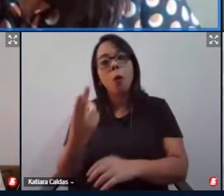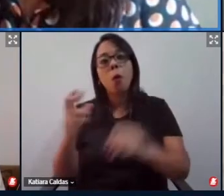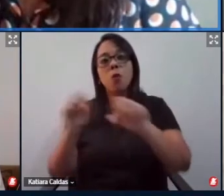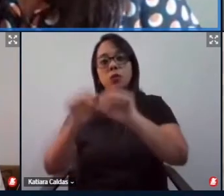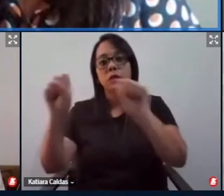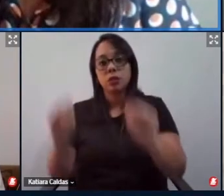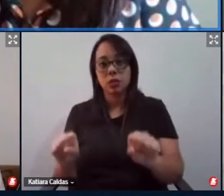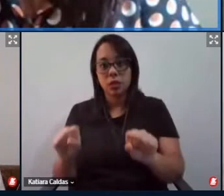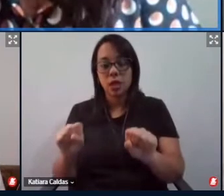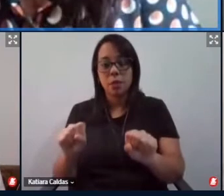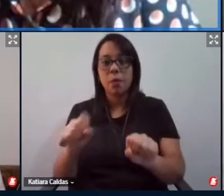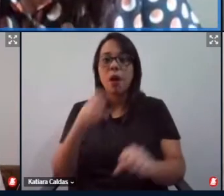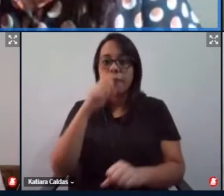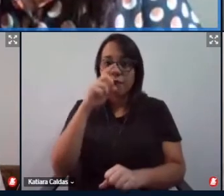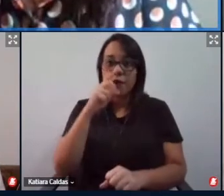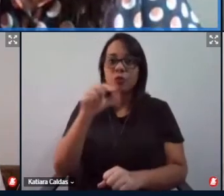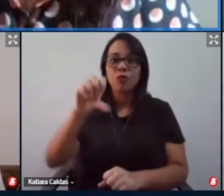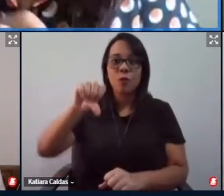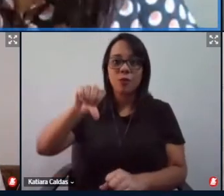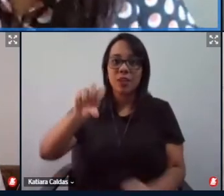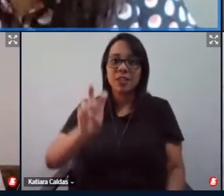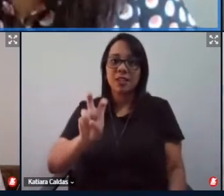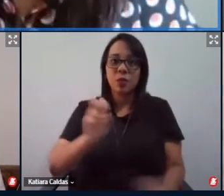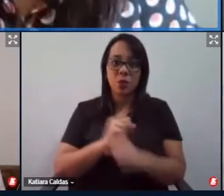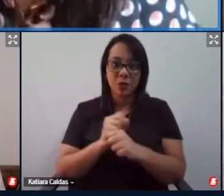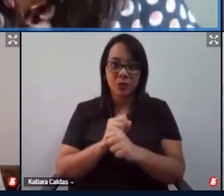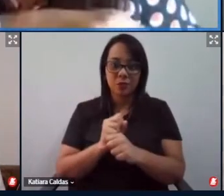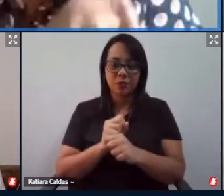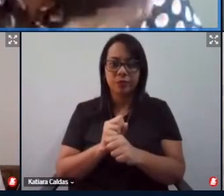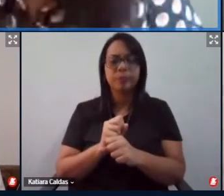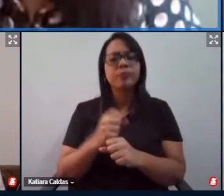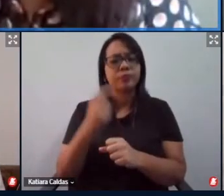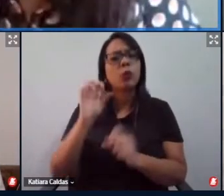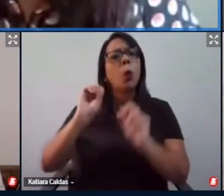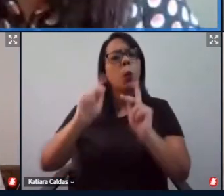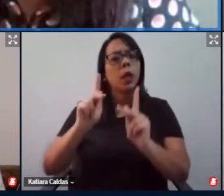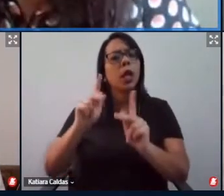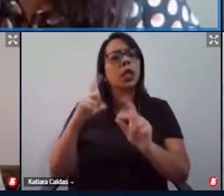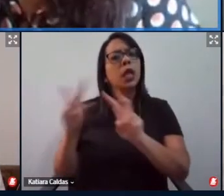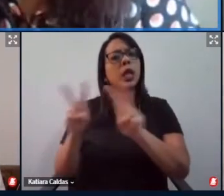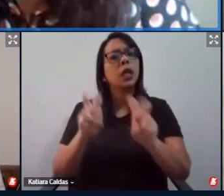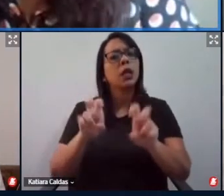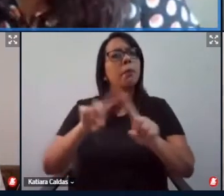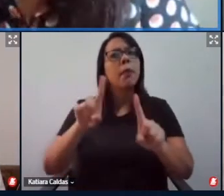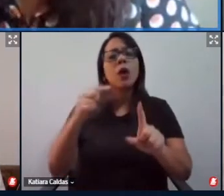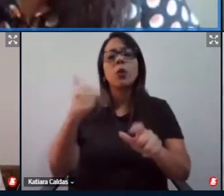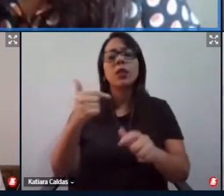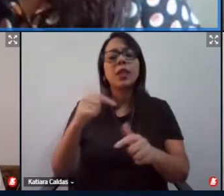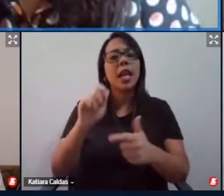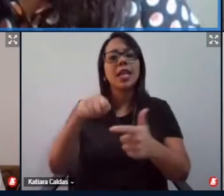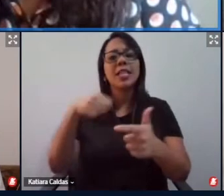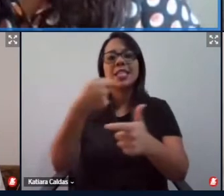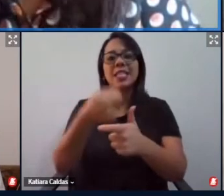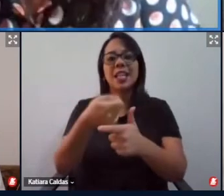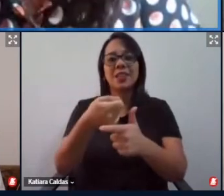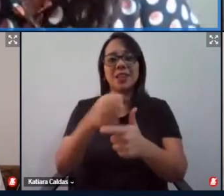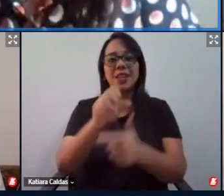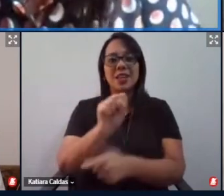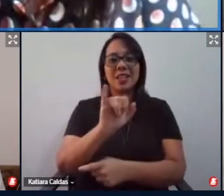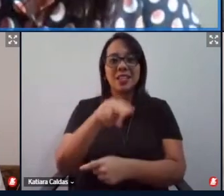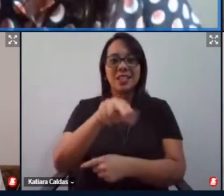Faustus 95. Eu entendo que ela citou, mas nesse texto não está sinais-termo, porque não foi aqui que ela citou,